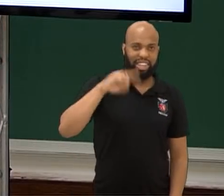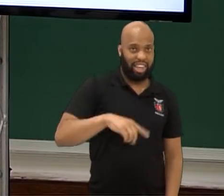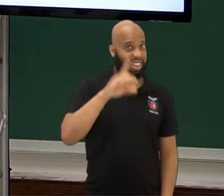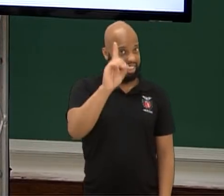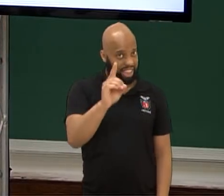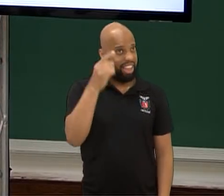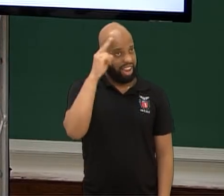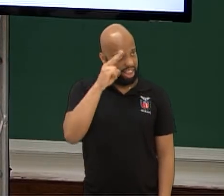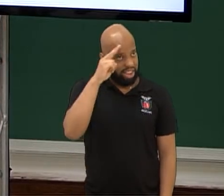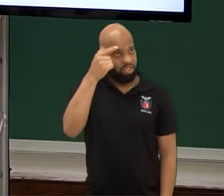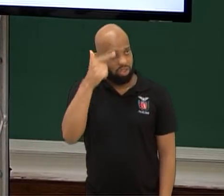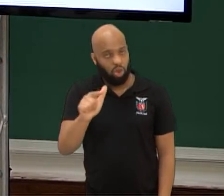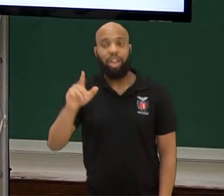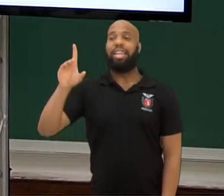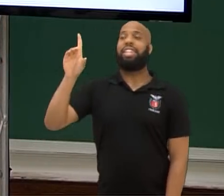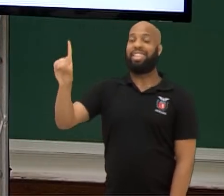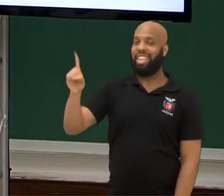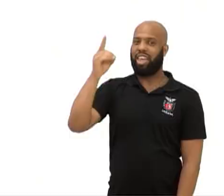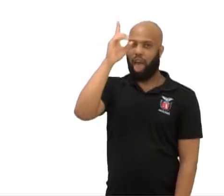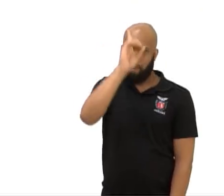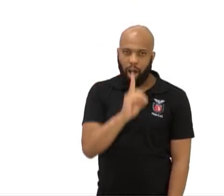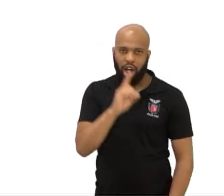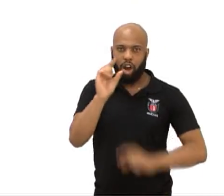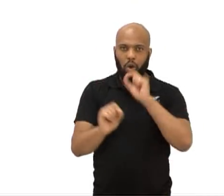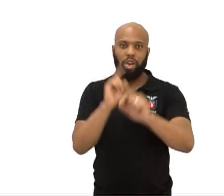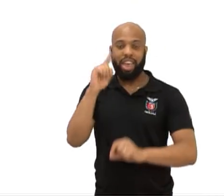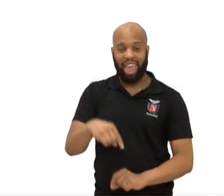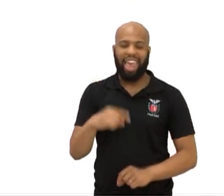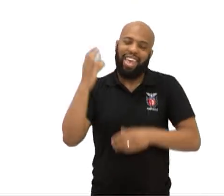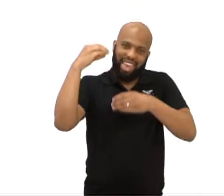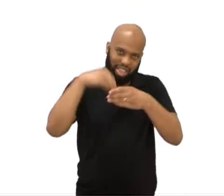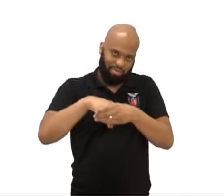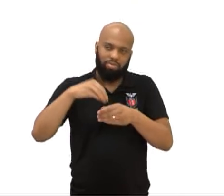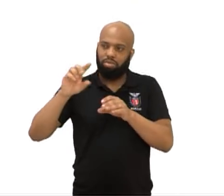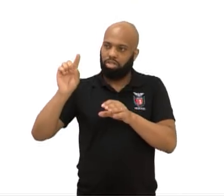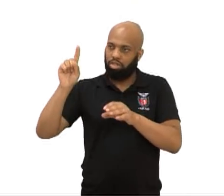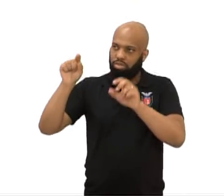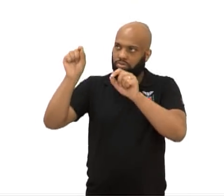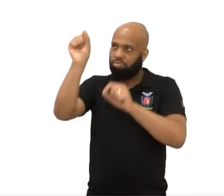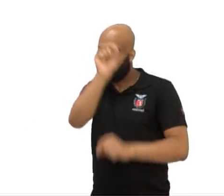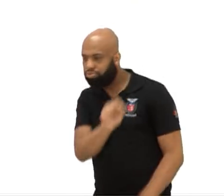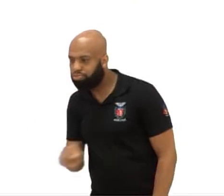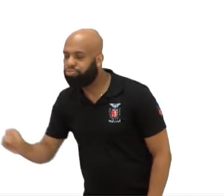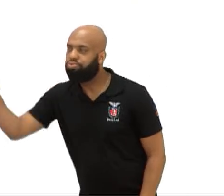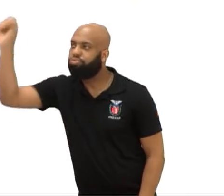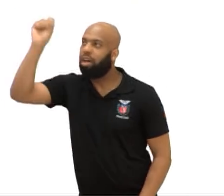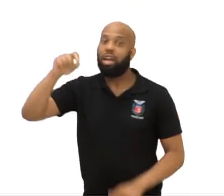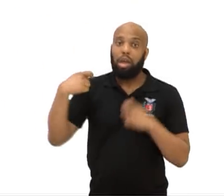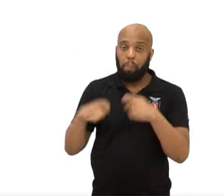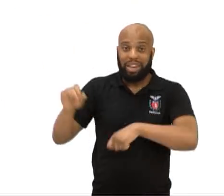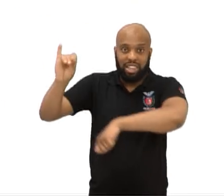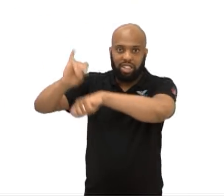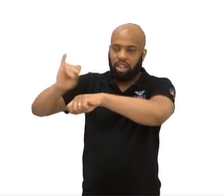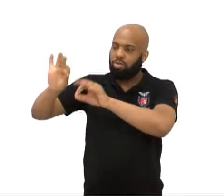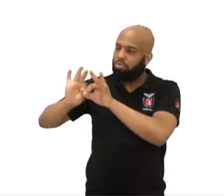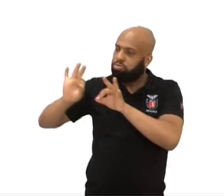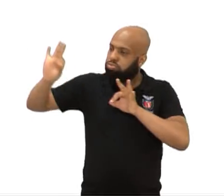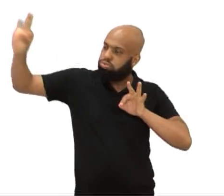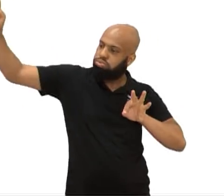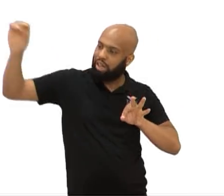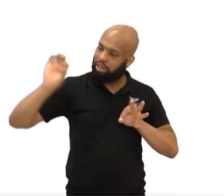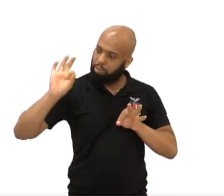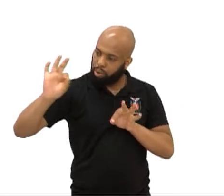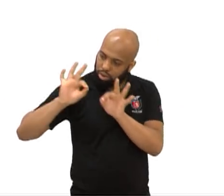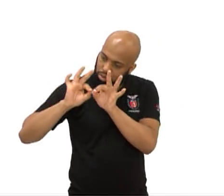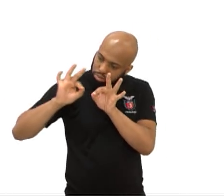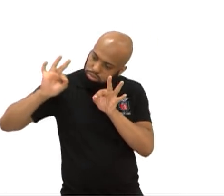Vamos relembrar? O diâmetro é uma corda, né, que passa pelo centro da circunferência. Observe